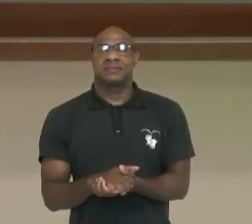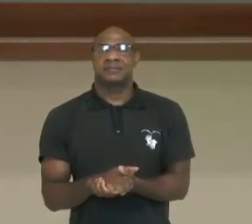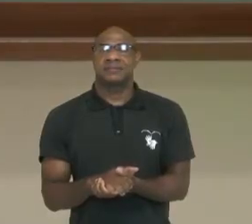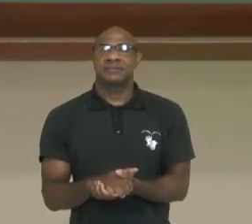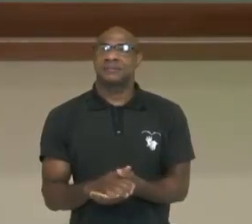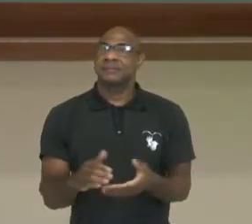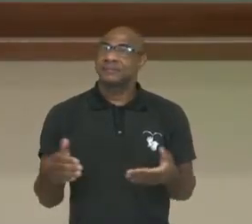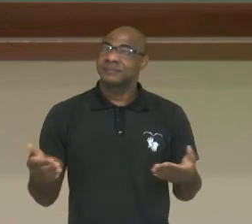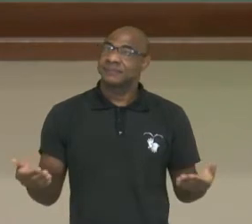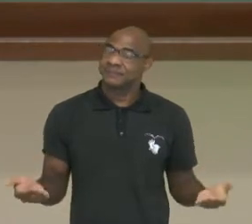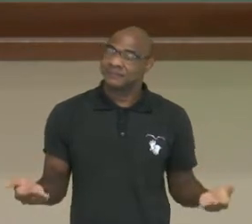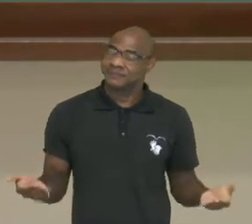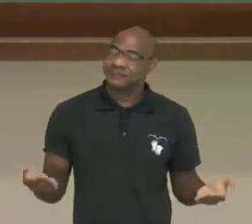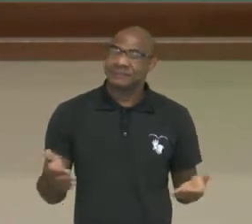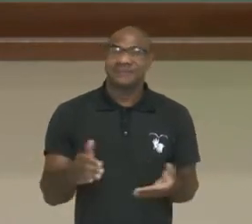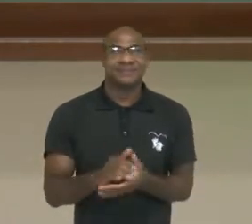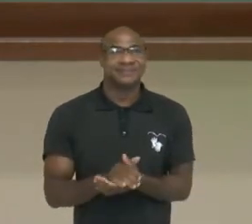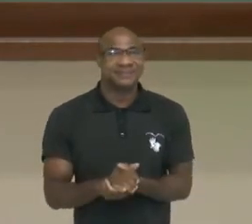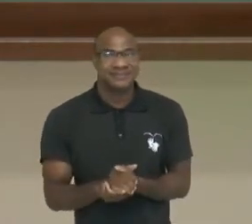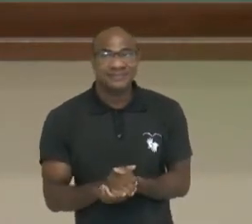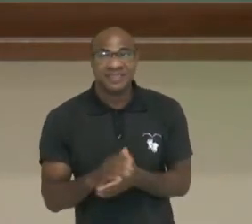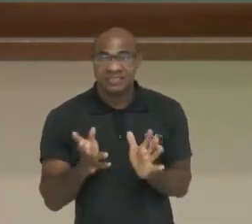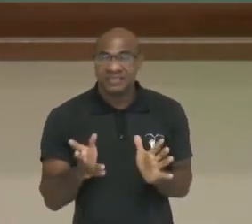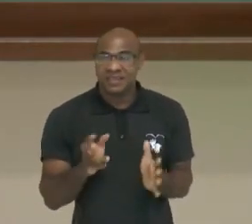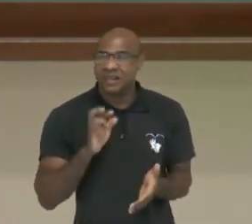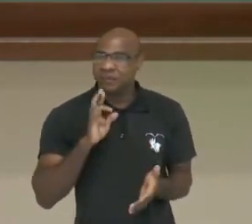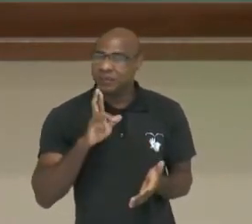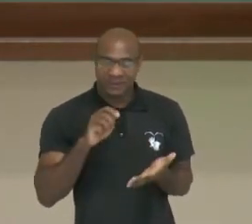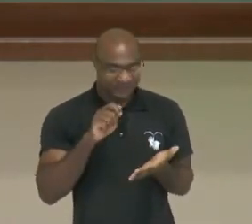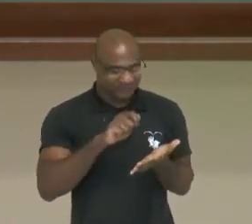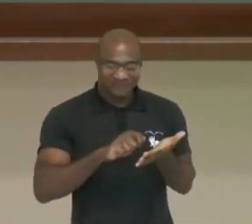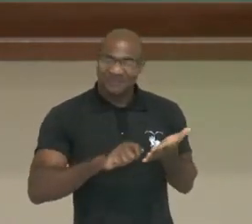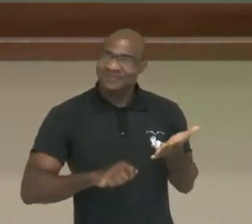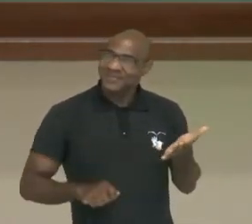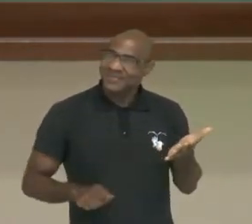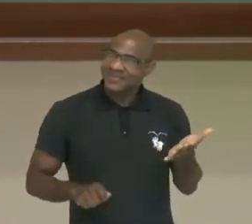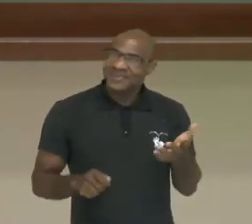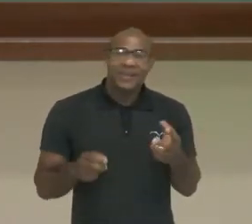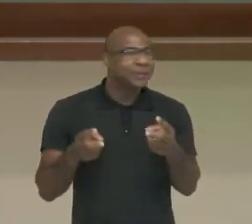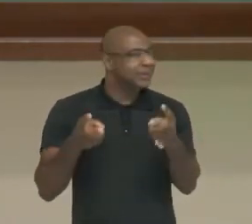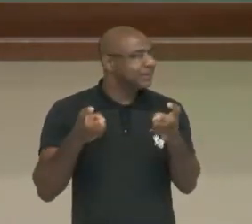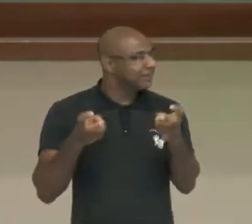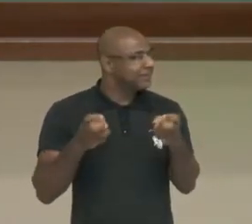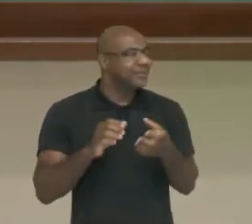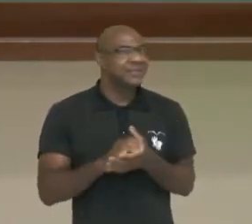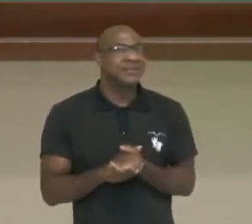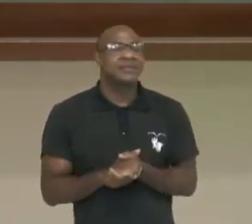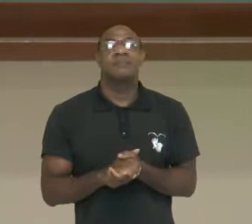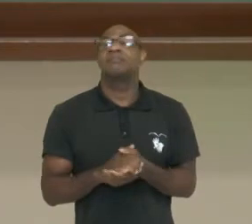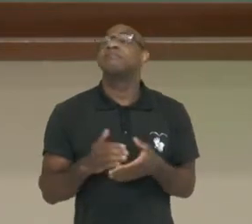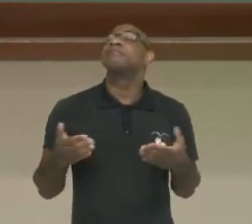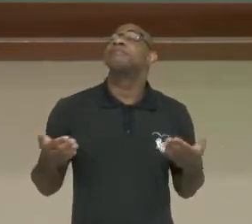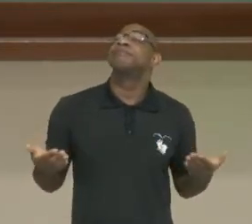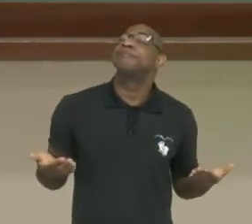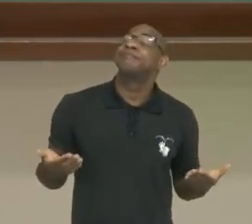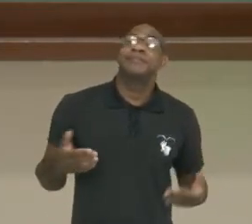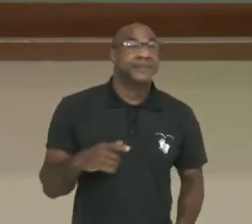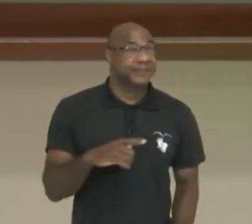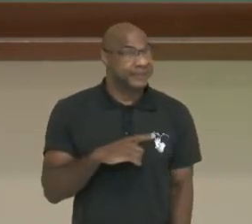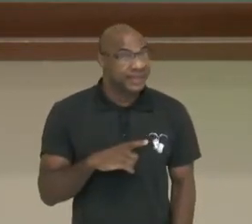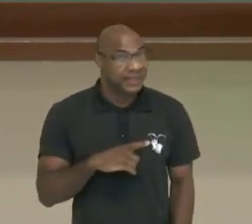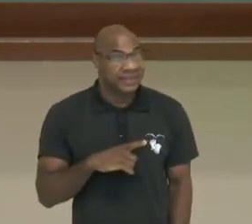E meu querido, e aí minha querida? Já resolveram? Já observaram ali a placa? E aí, tem ou